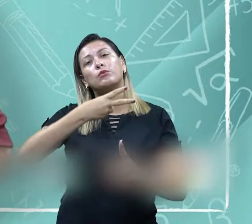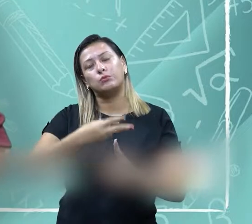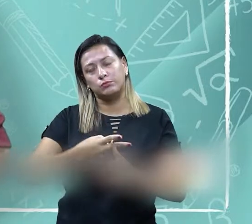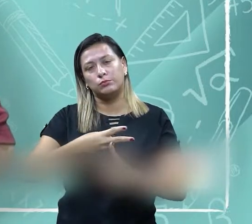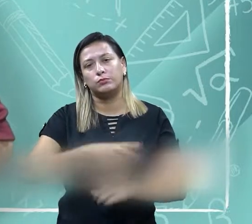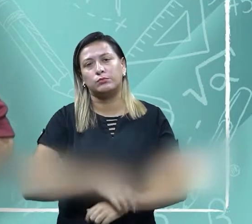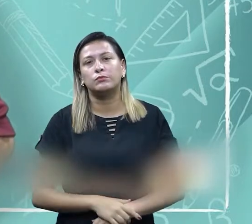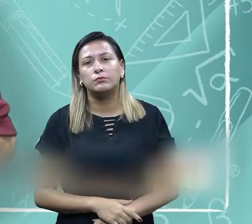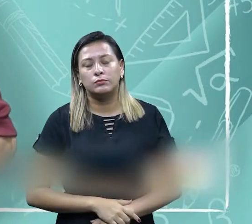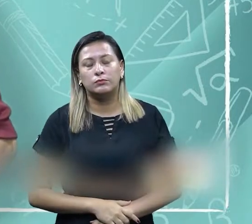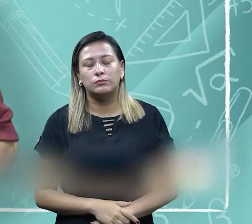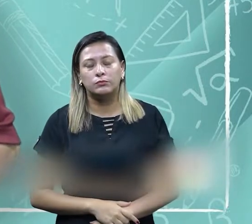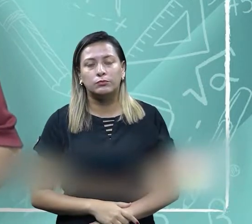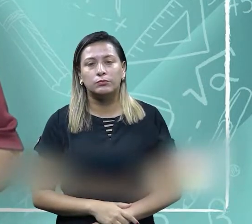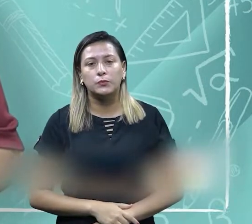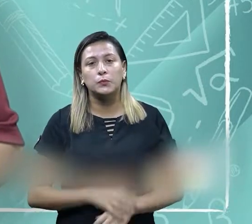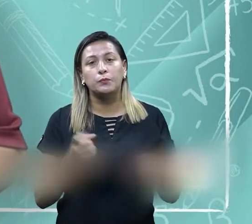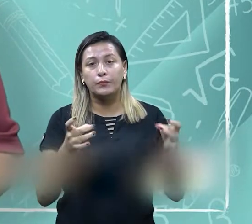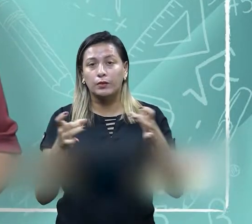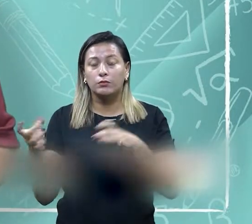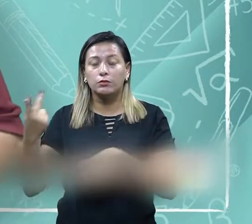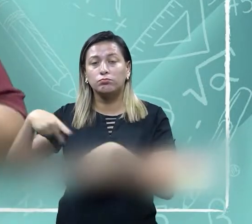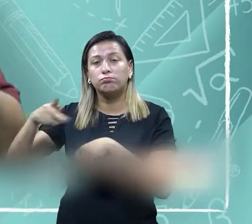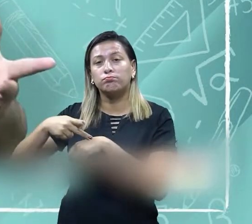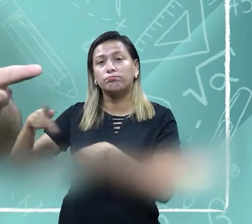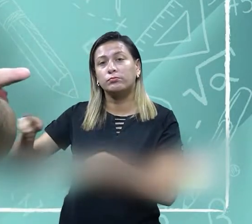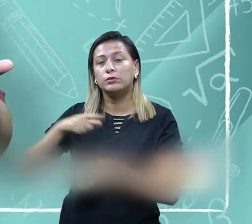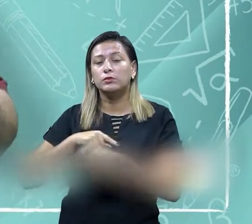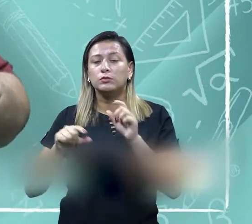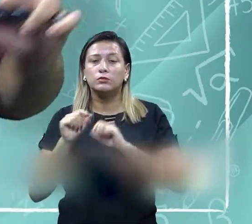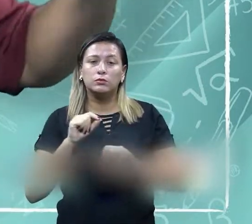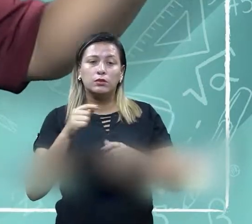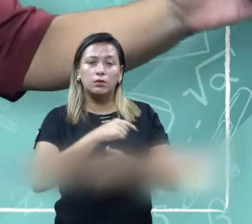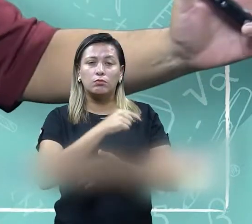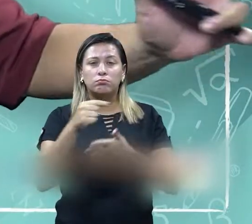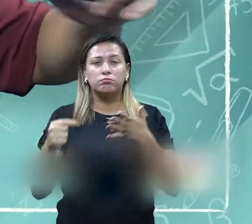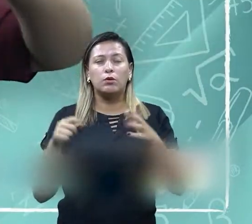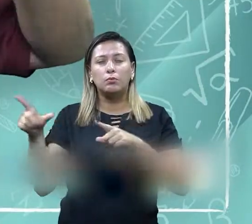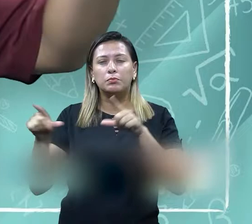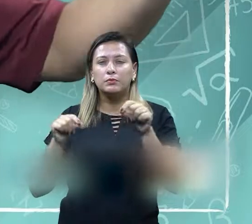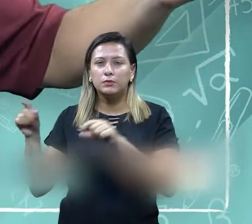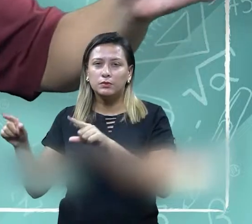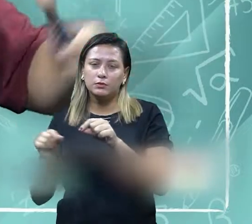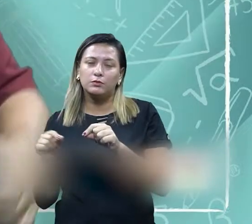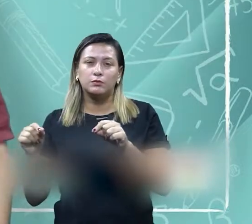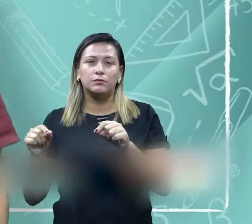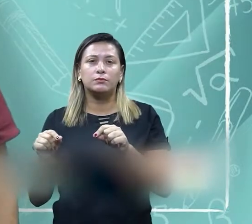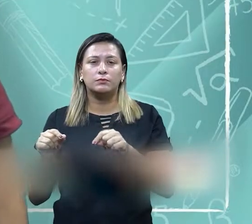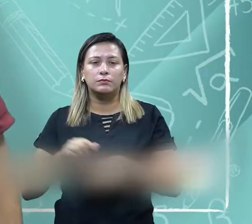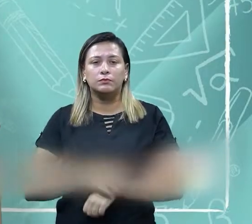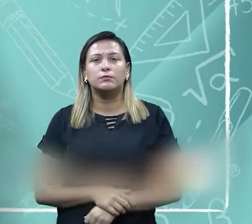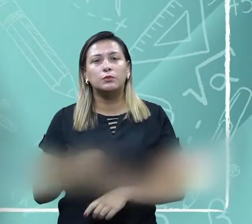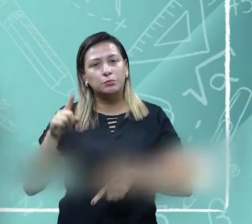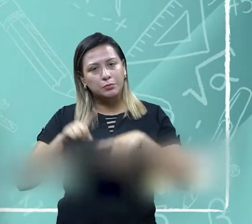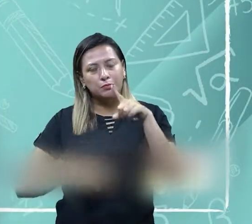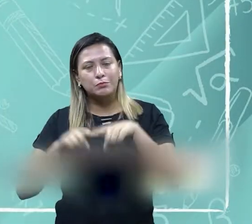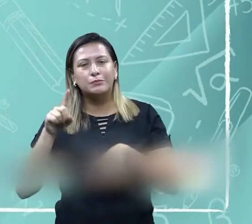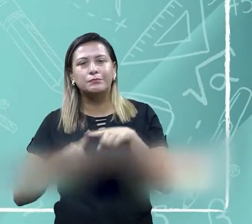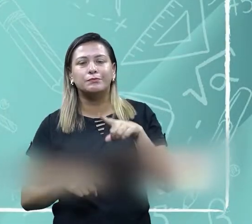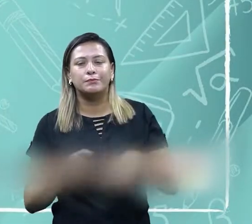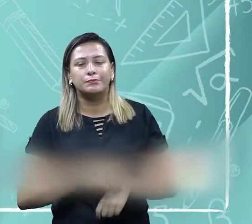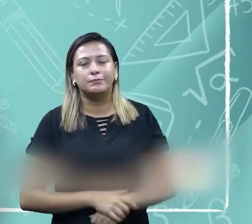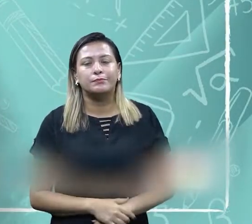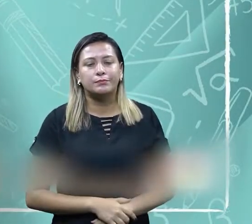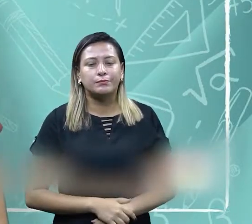quando você vende essa mercadoria para o exterior, você está abrindo um leque de opções maiores para tal produto, tá